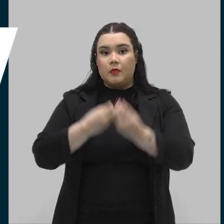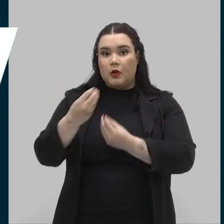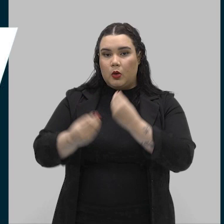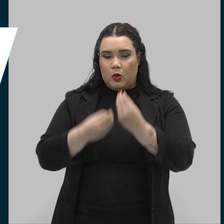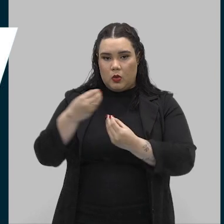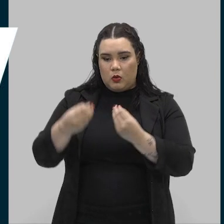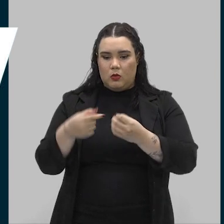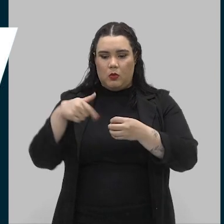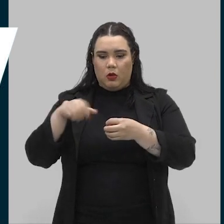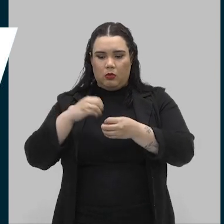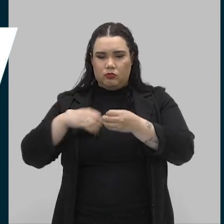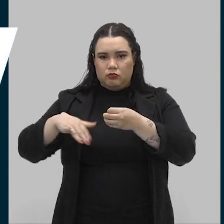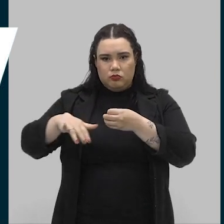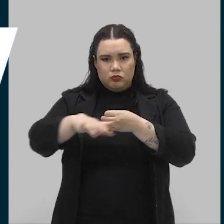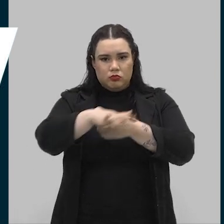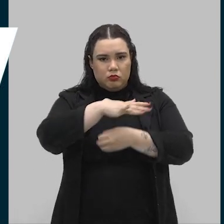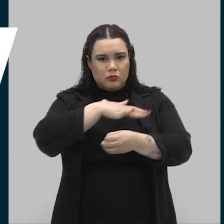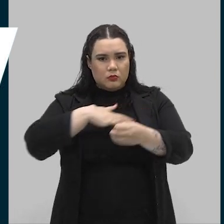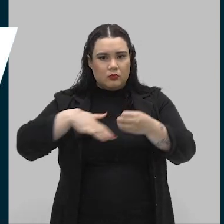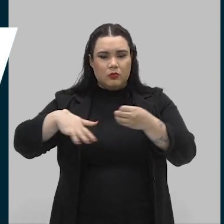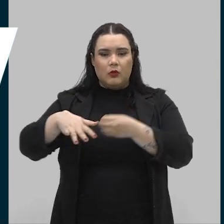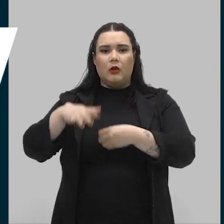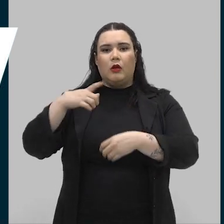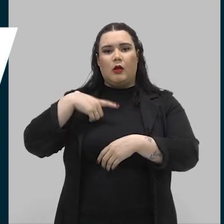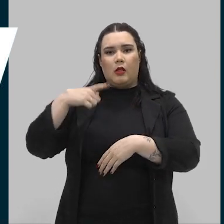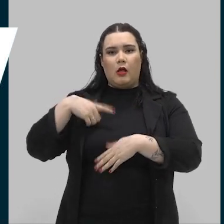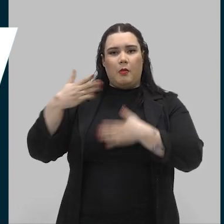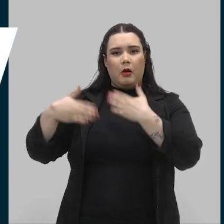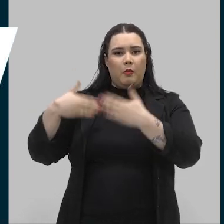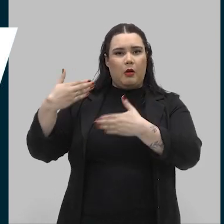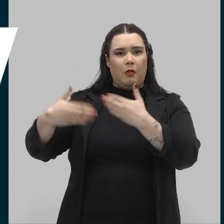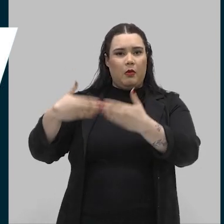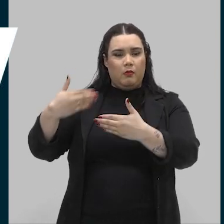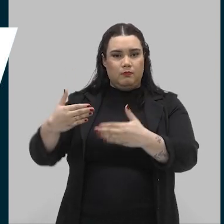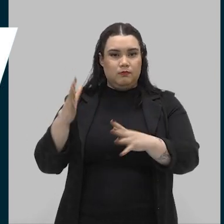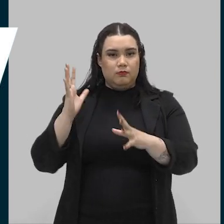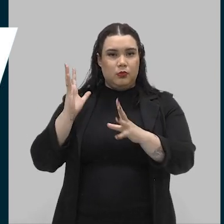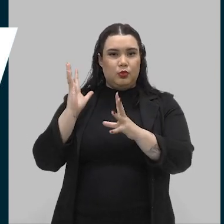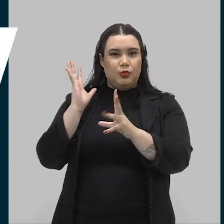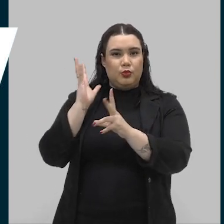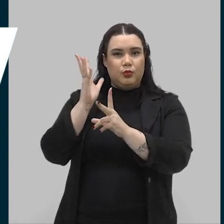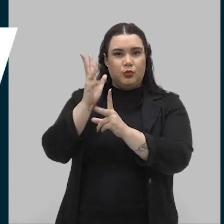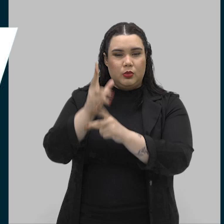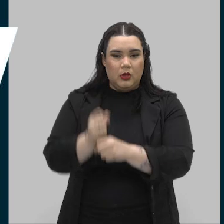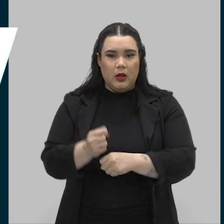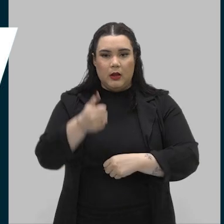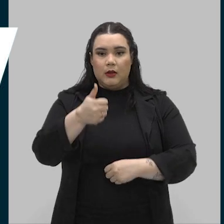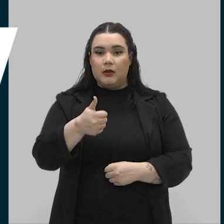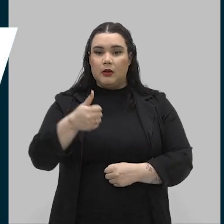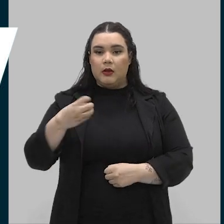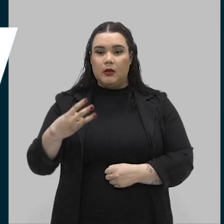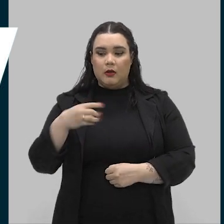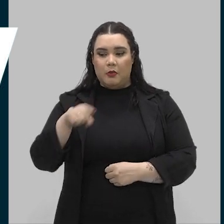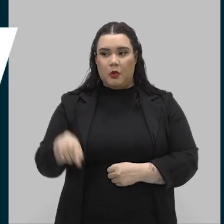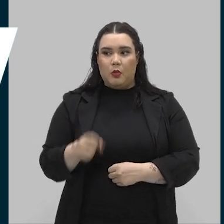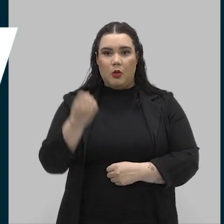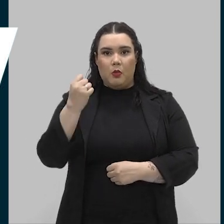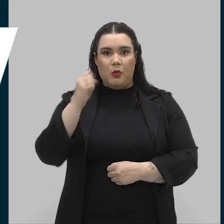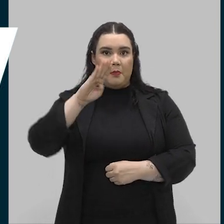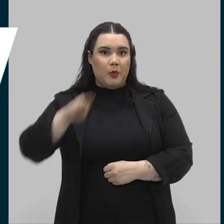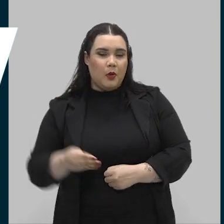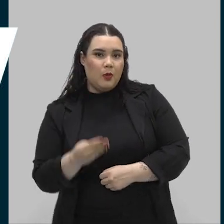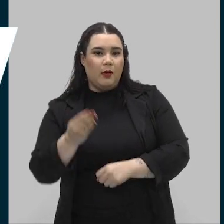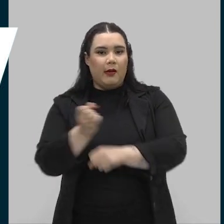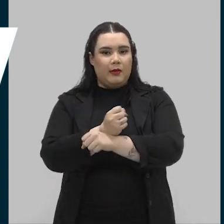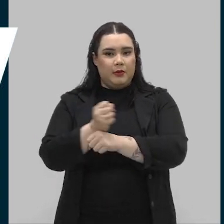universo evoluiu ao longo desses 13,8 bilhões de anos. Começando aqui na